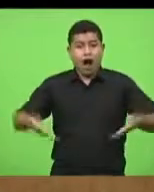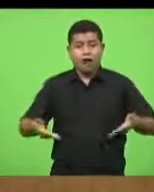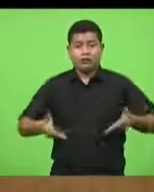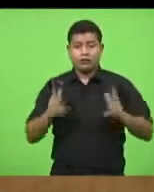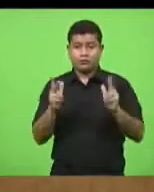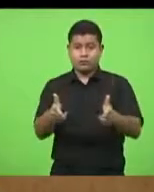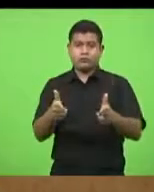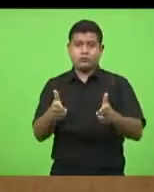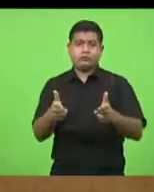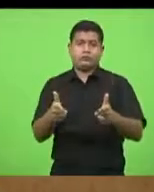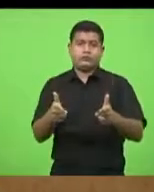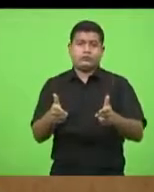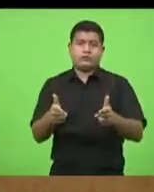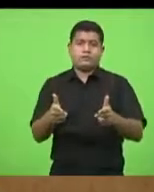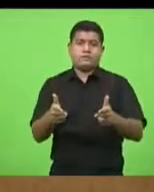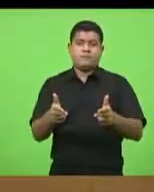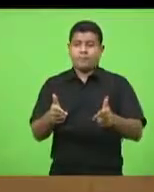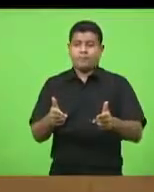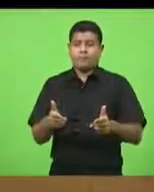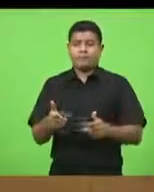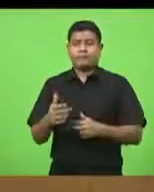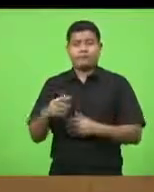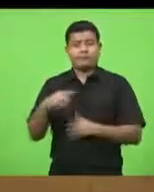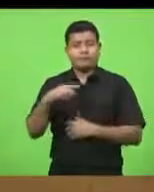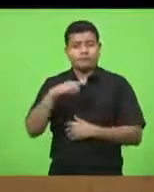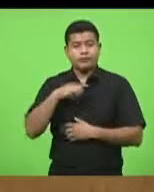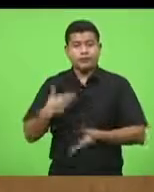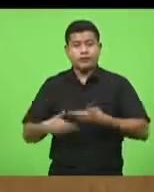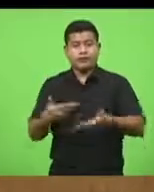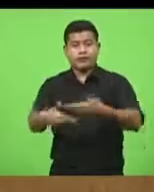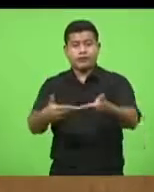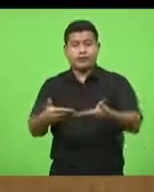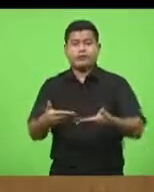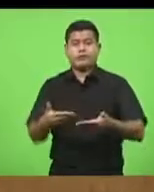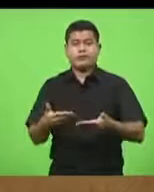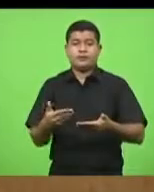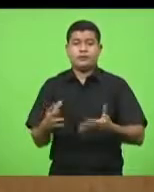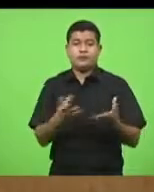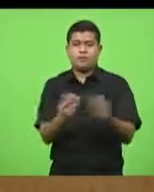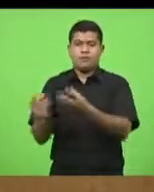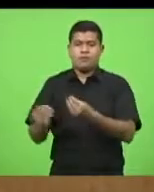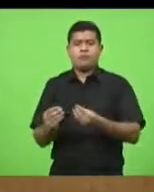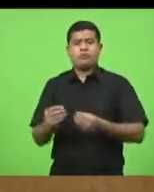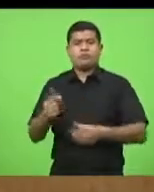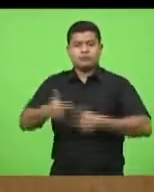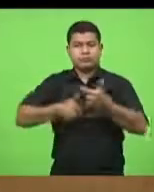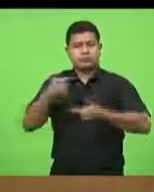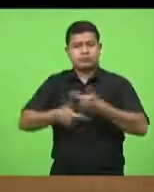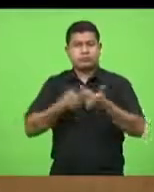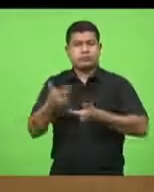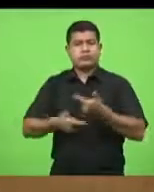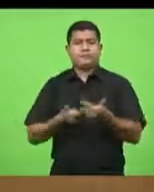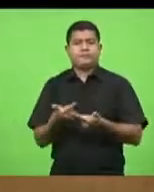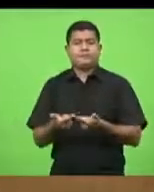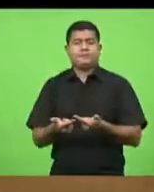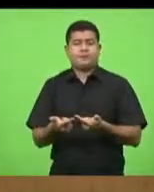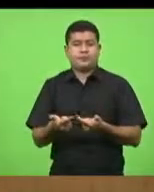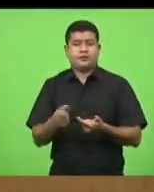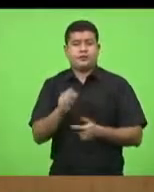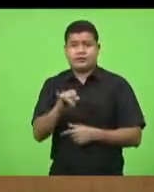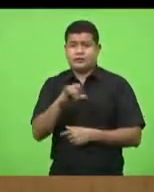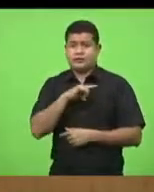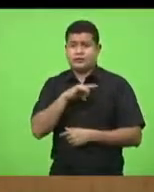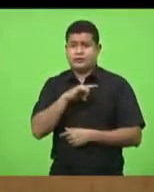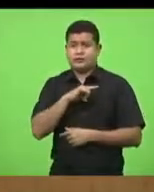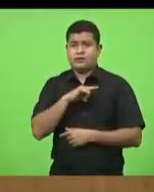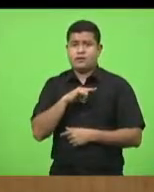qual teve aí a sua tramitação a muitas mãos, a diversas mãos, citei algumas, mas também quero